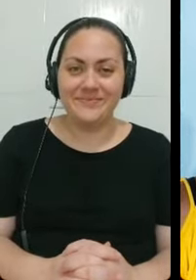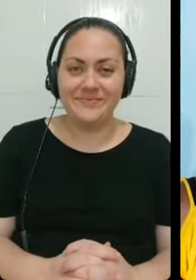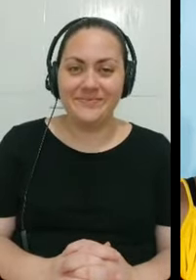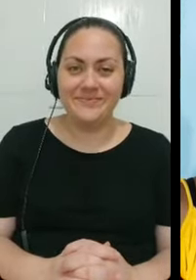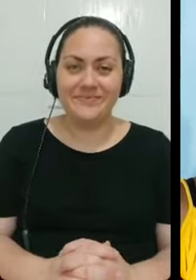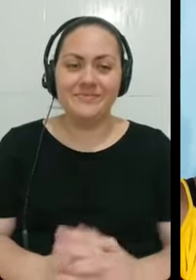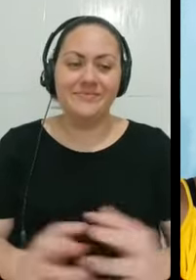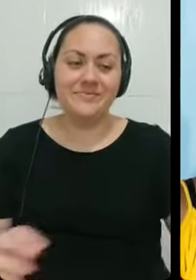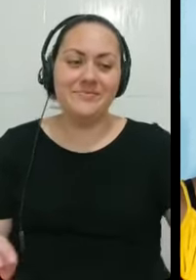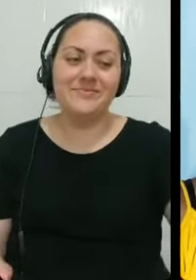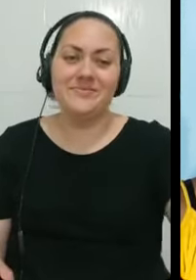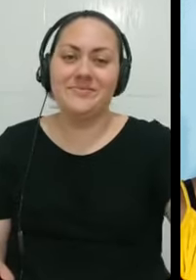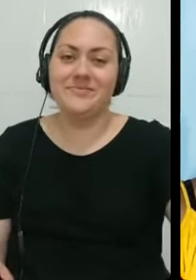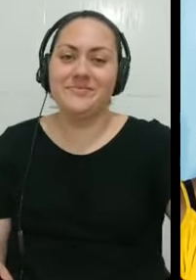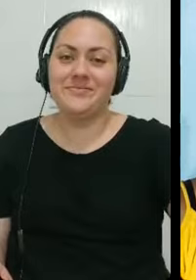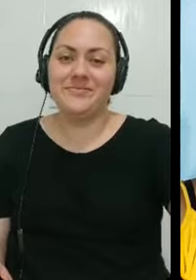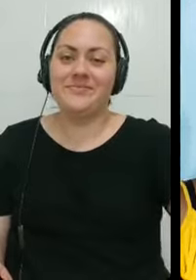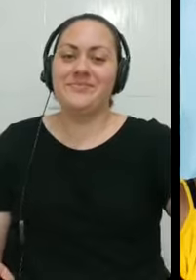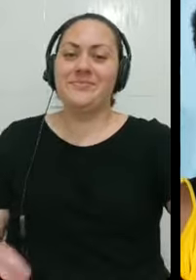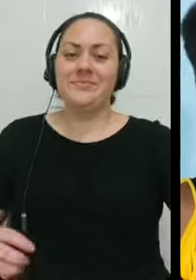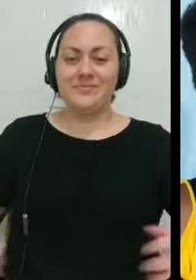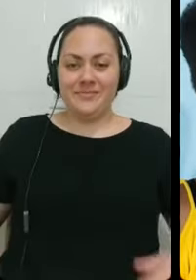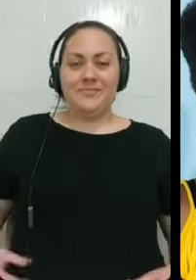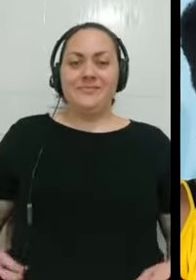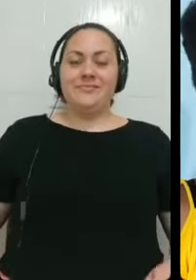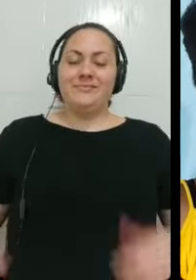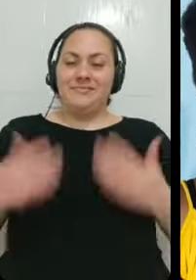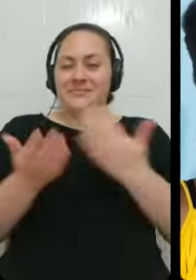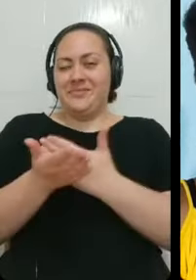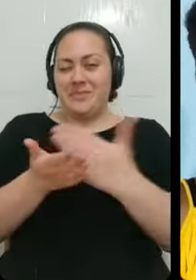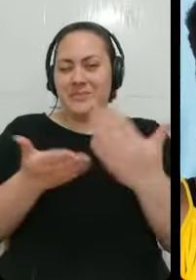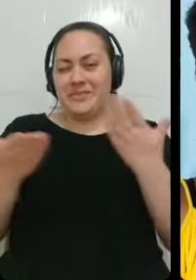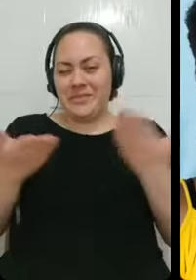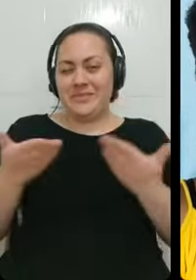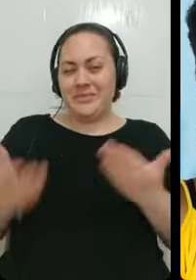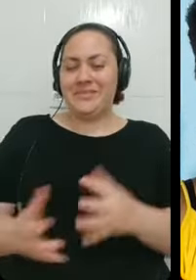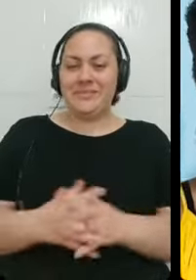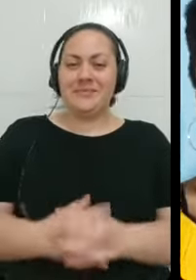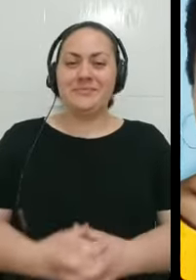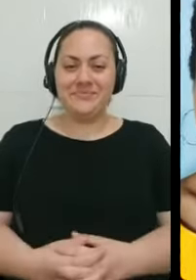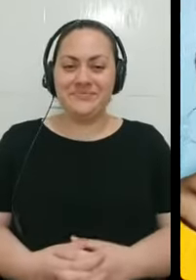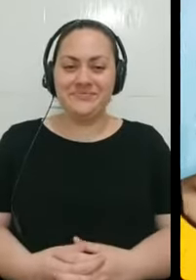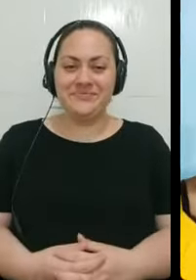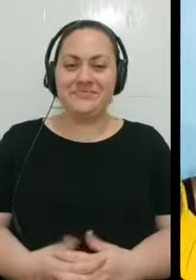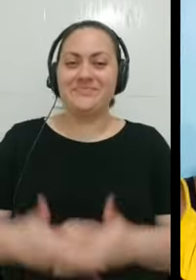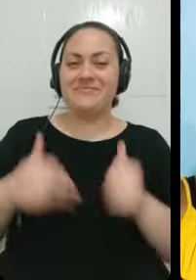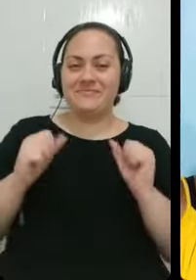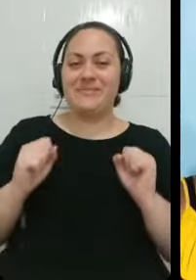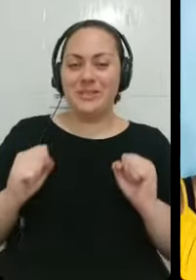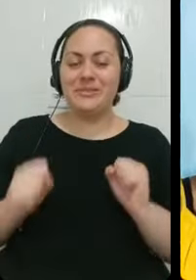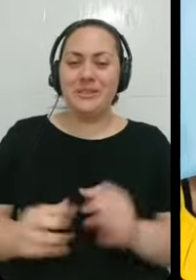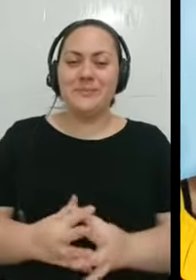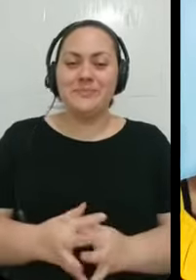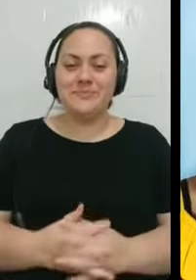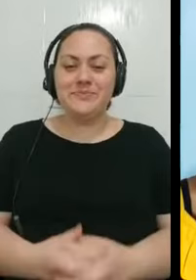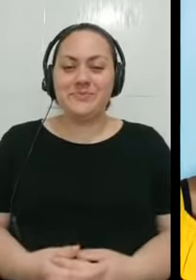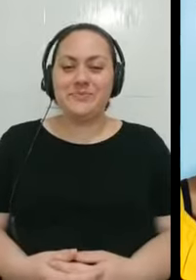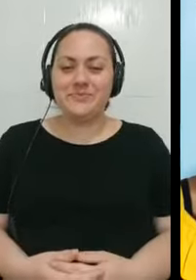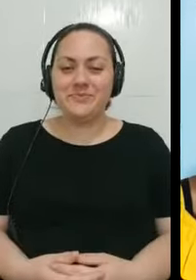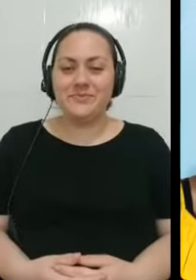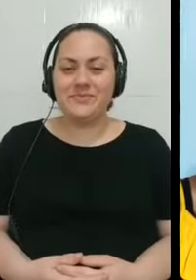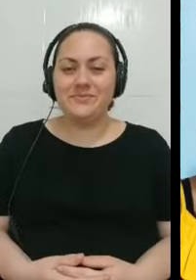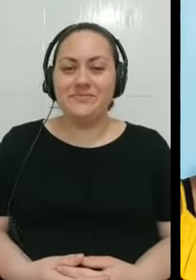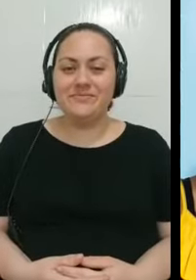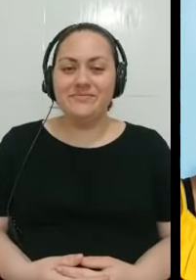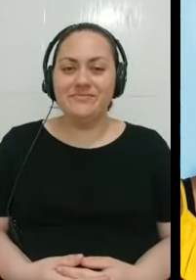Isso. Daí acho que a gente começa. Pode ser? Pode ser assim. Eu só acho que